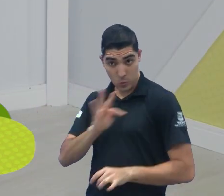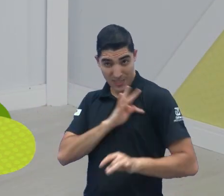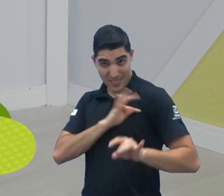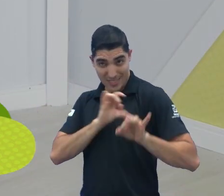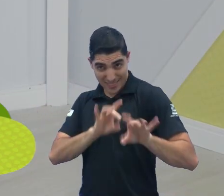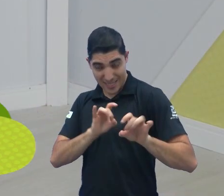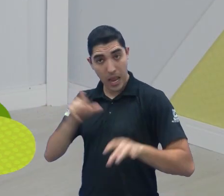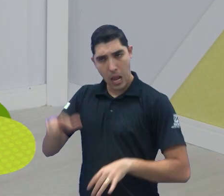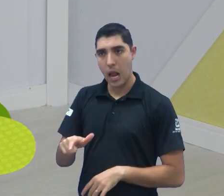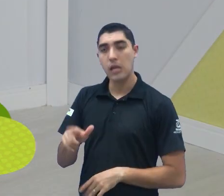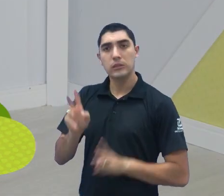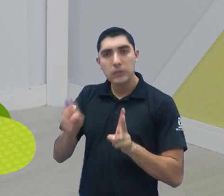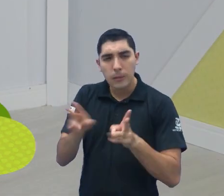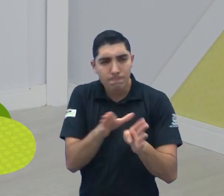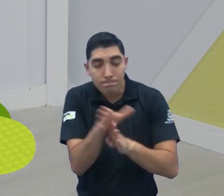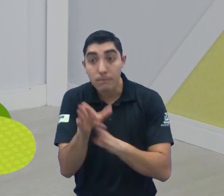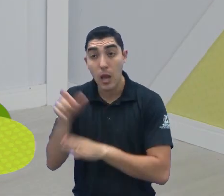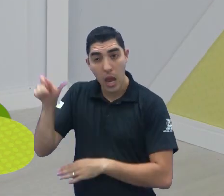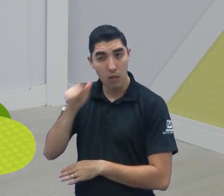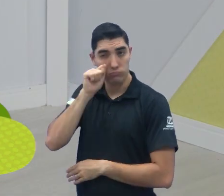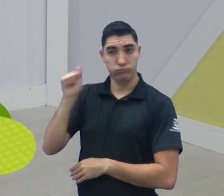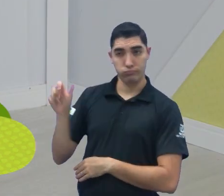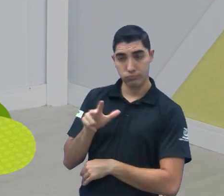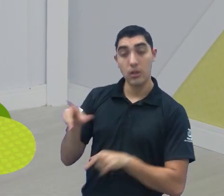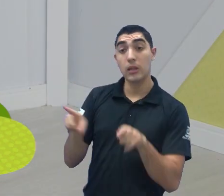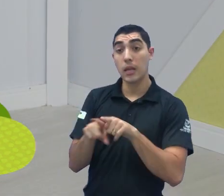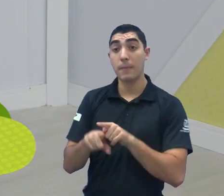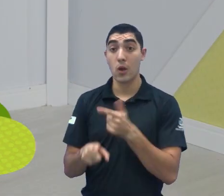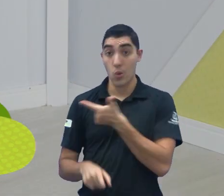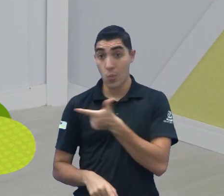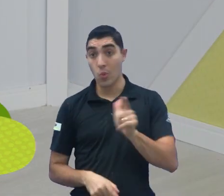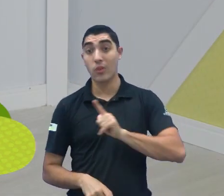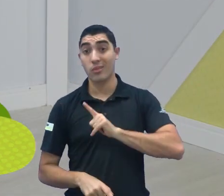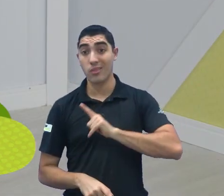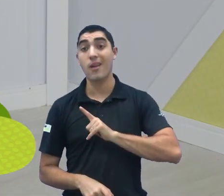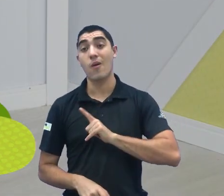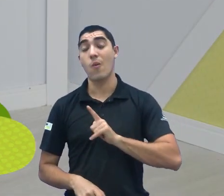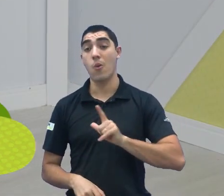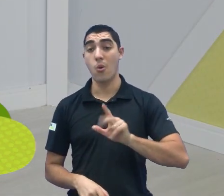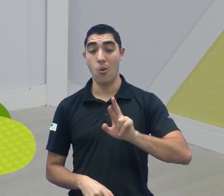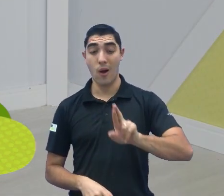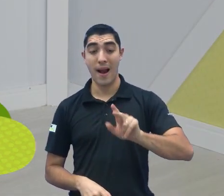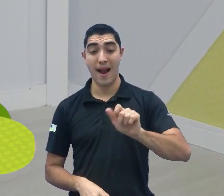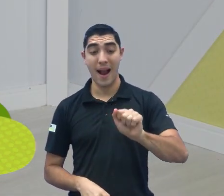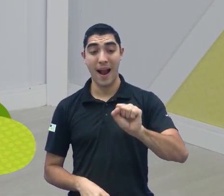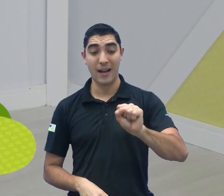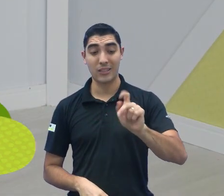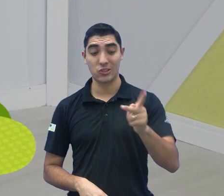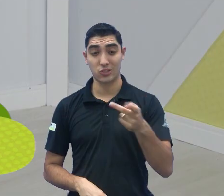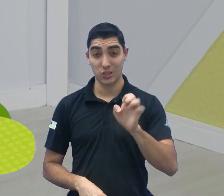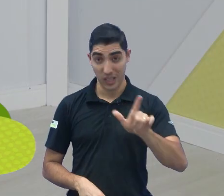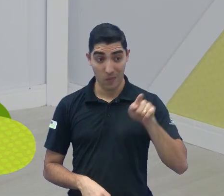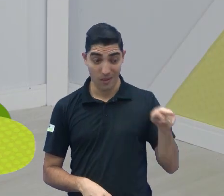os americanos realmente fazem diferença. O Rachel também é outro jogador, como eu disse na abertura, que faz a diferença. Paranhos